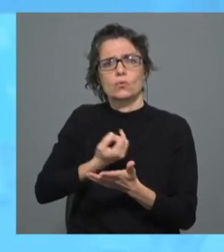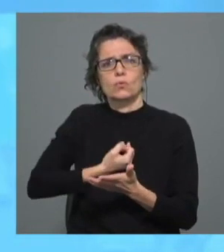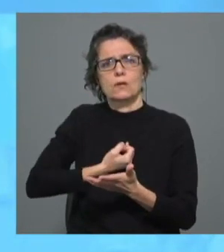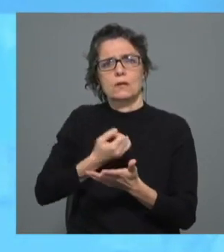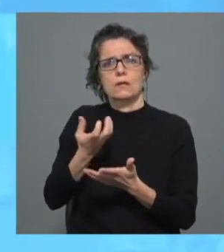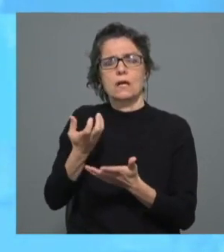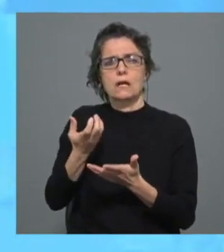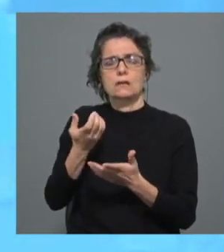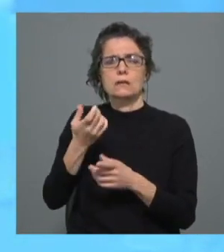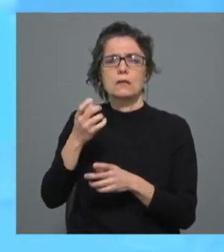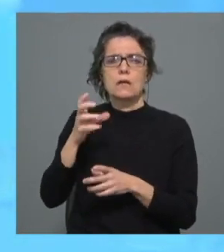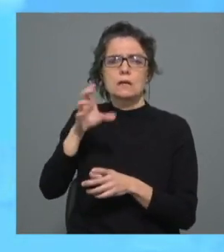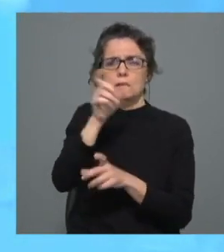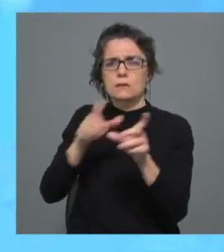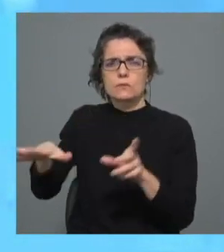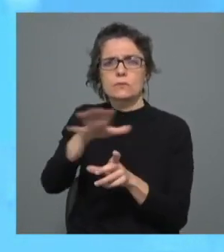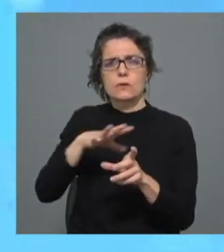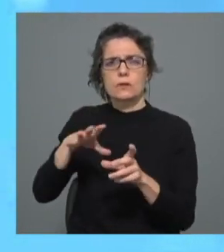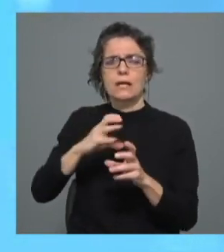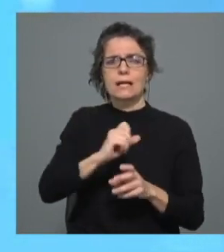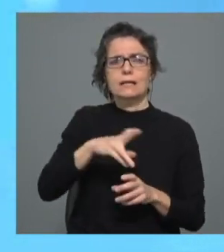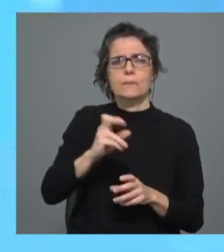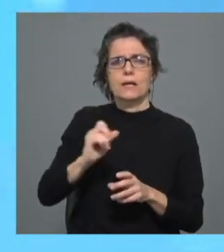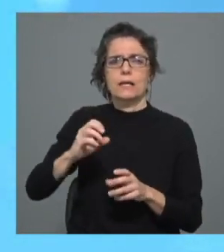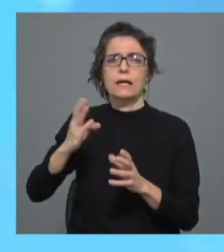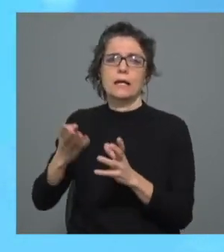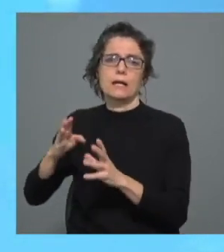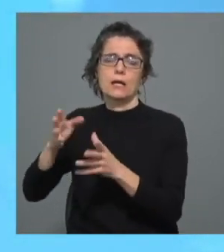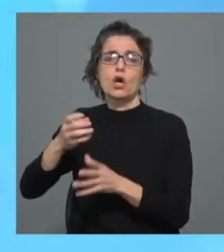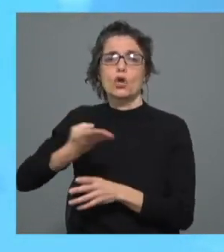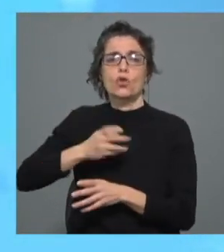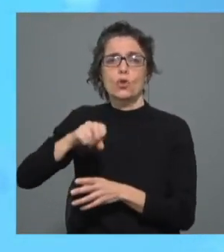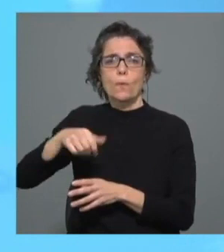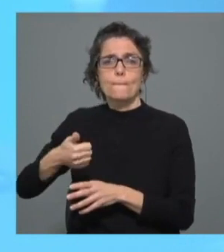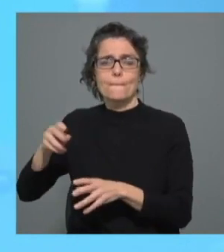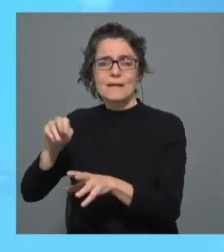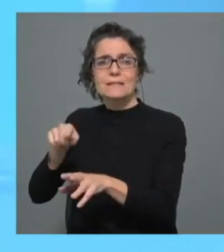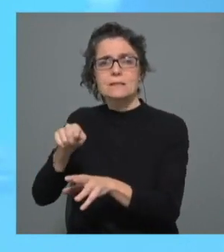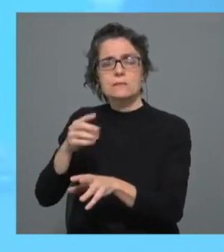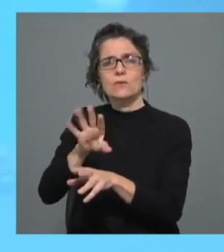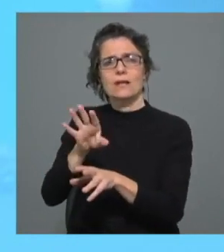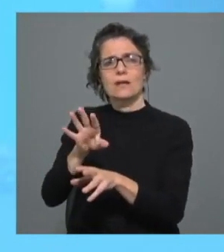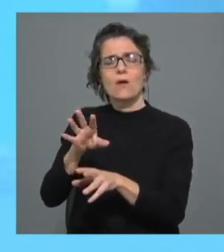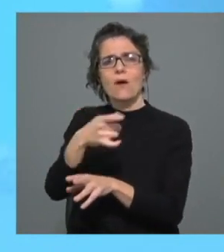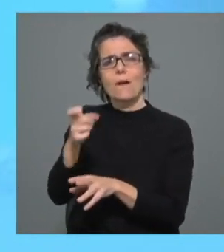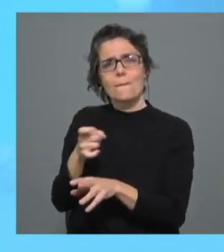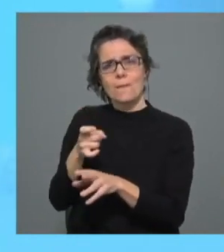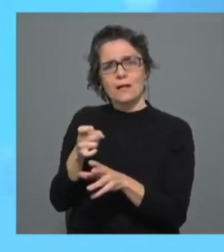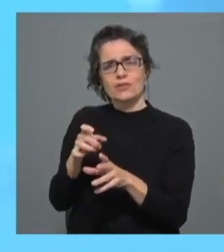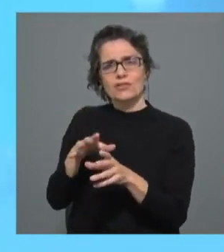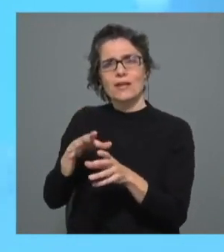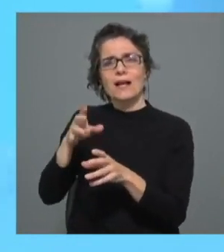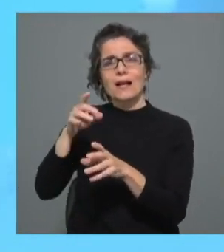populações russófonas, nomeadamente da Crimeia e do Donbass. A paz não está no terreno, a paz está em Moscovo. É em